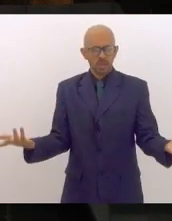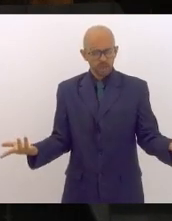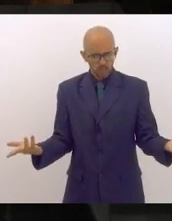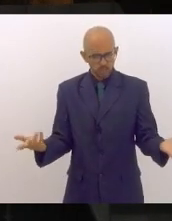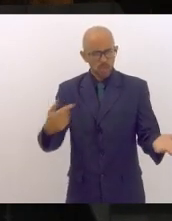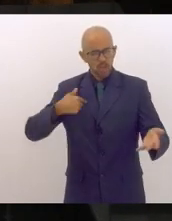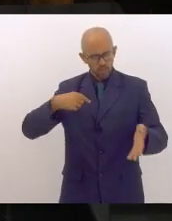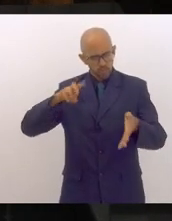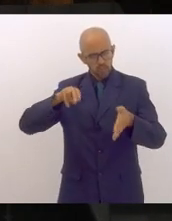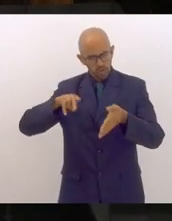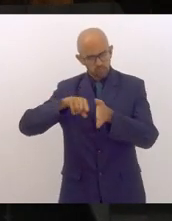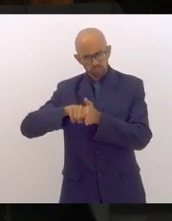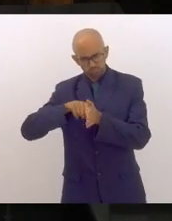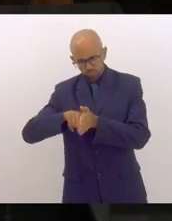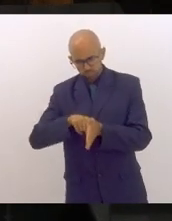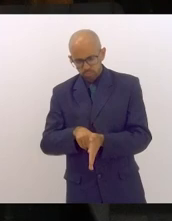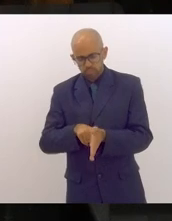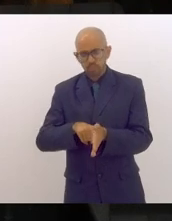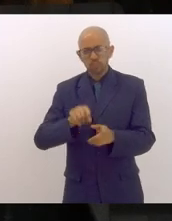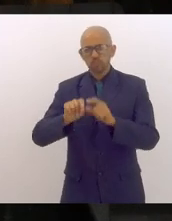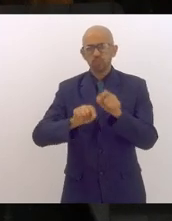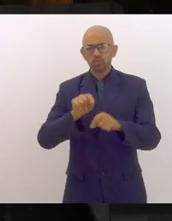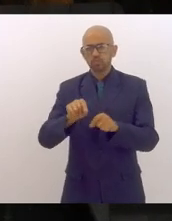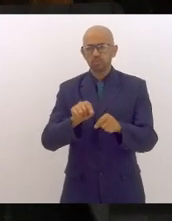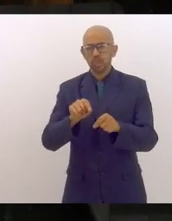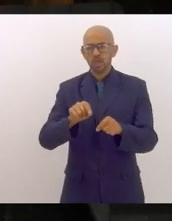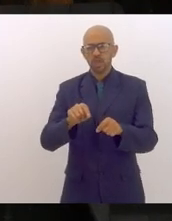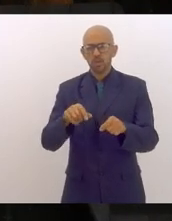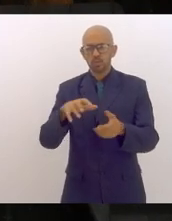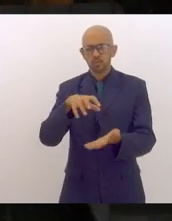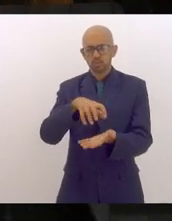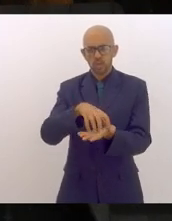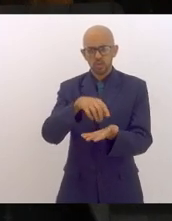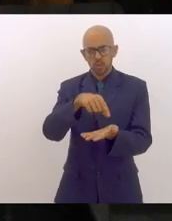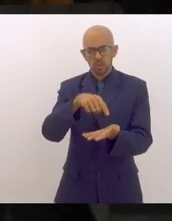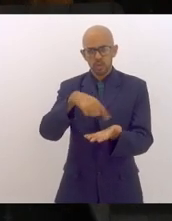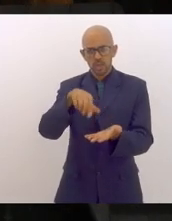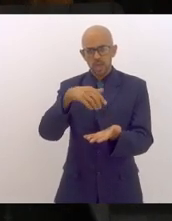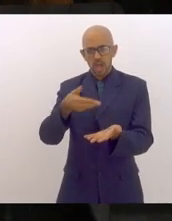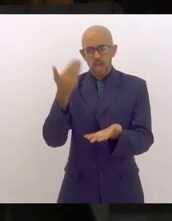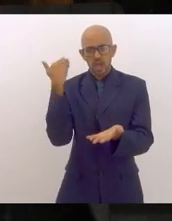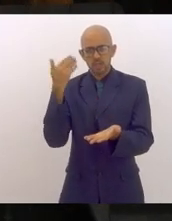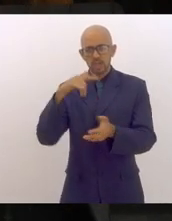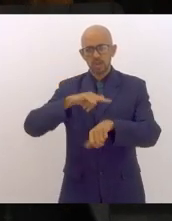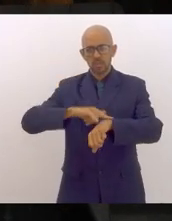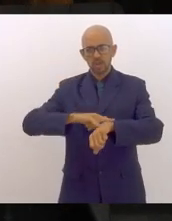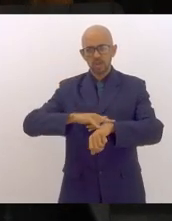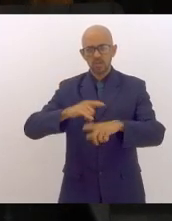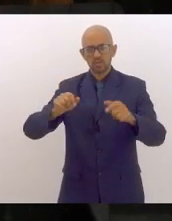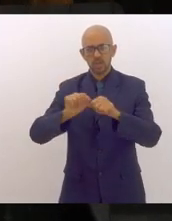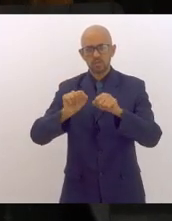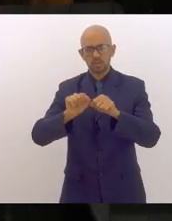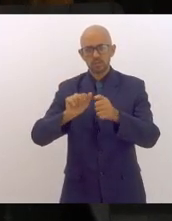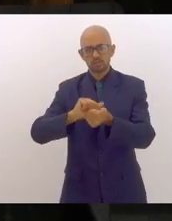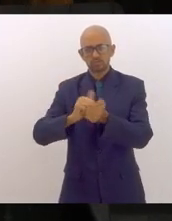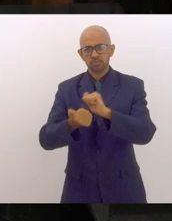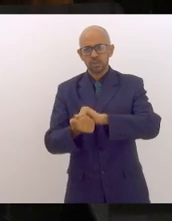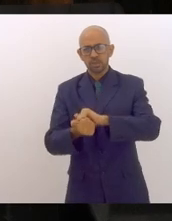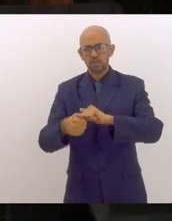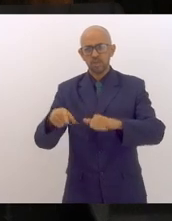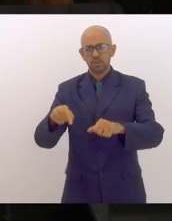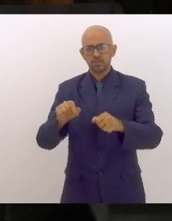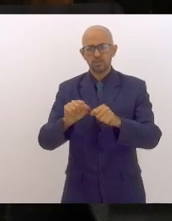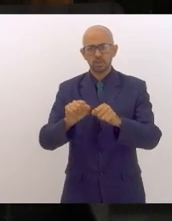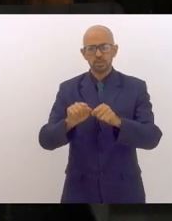vou checar que uma área anteriormente que servia de banheiro estava tentando ser redimensionada para virar